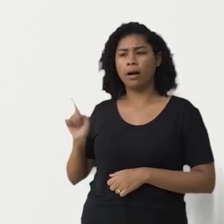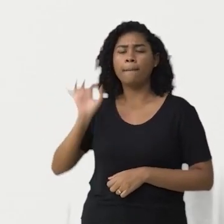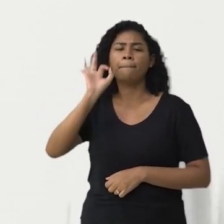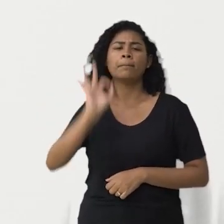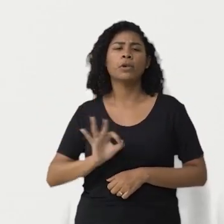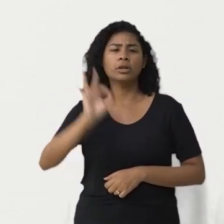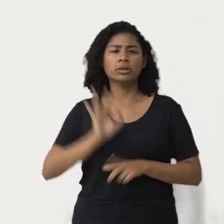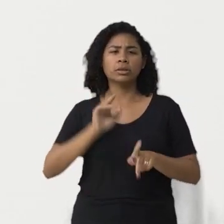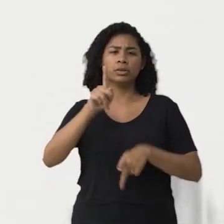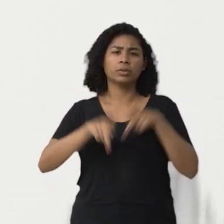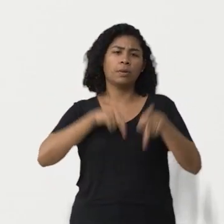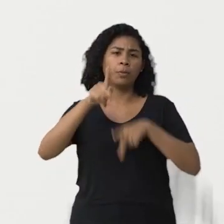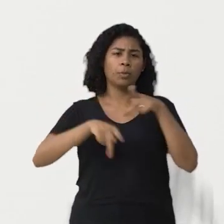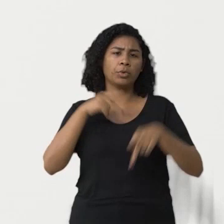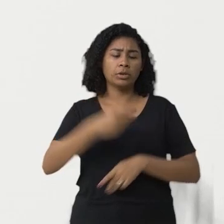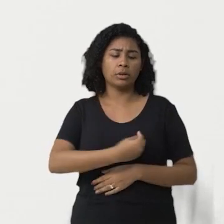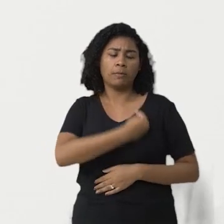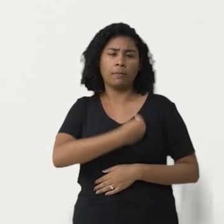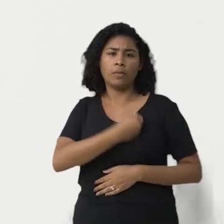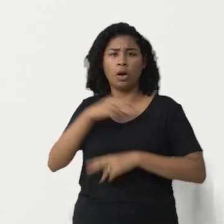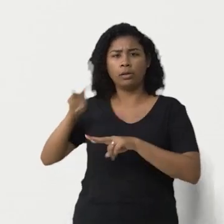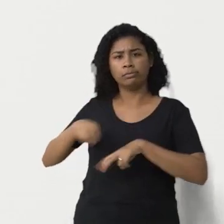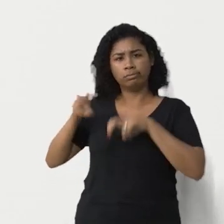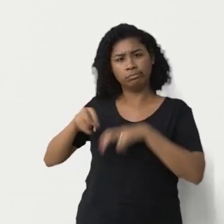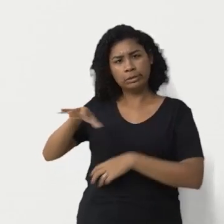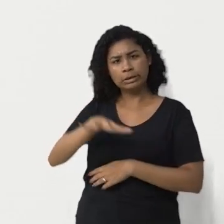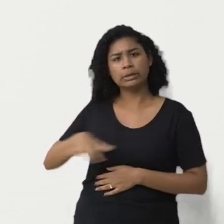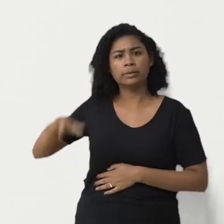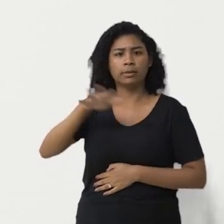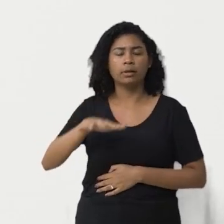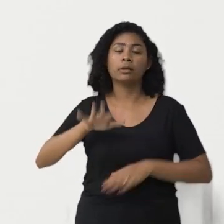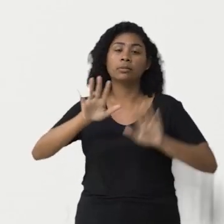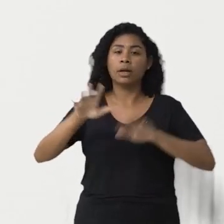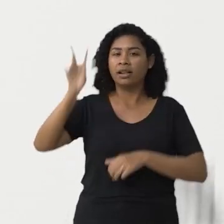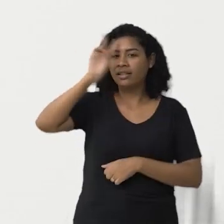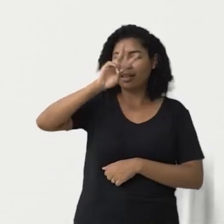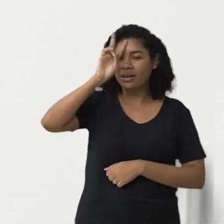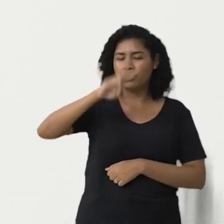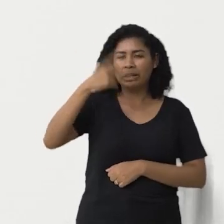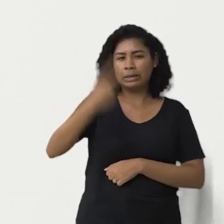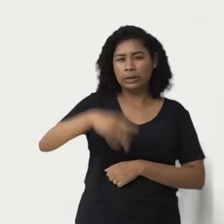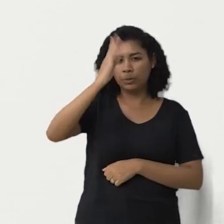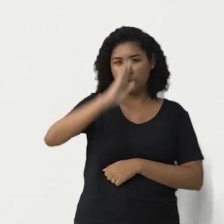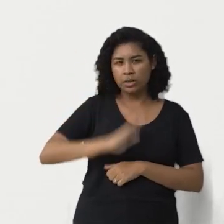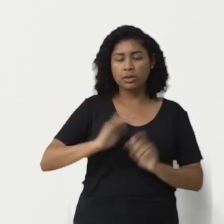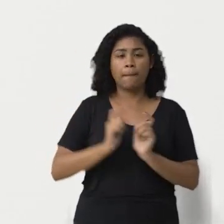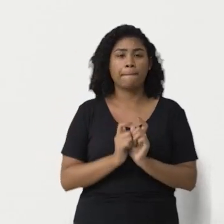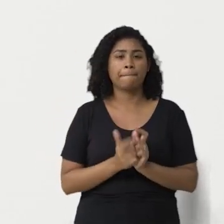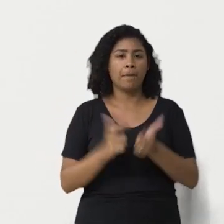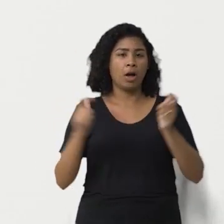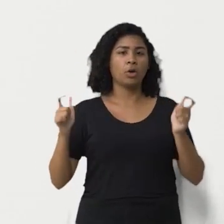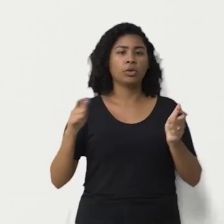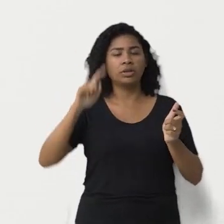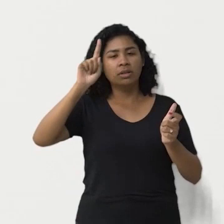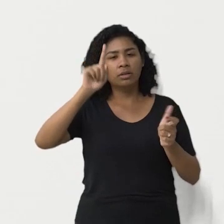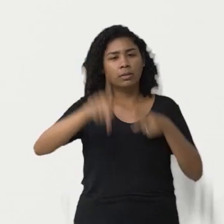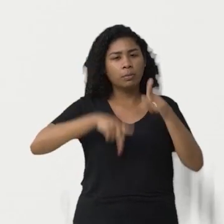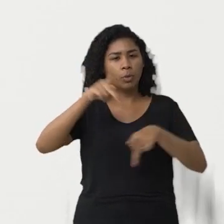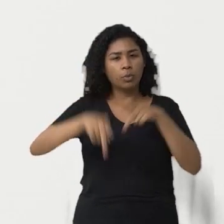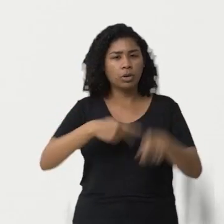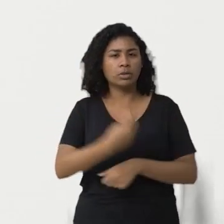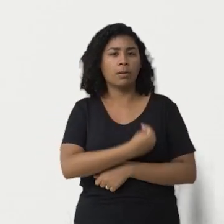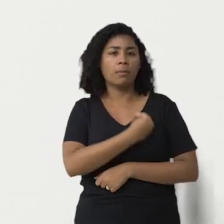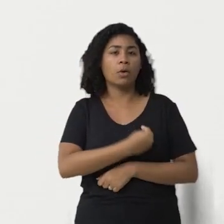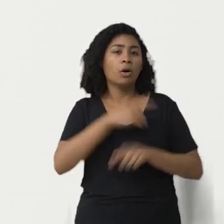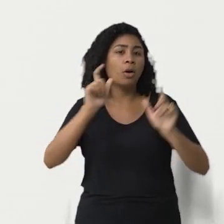né, da população rural. Lembrando que o Brasil, a maior parte a maior parte da população,